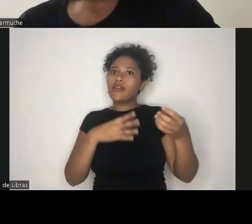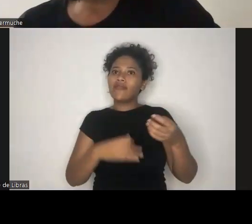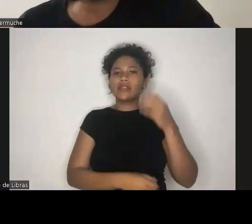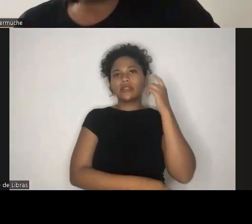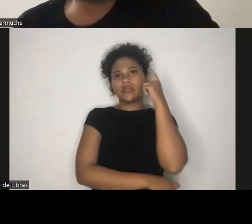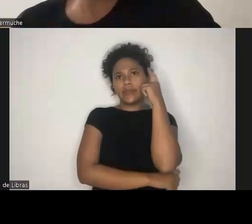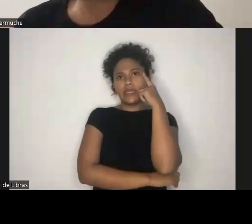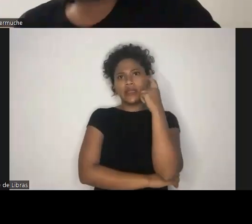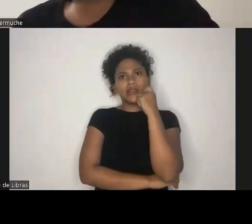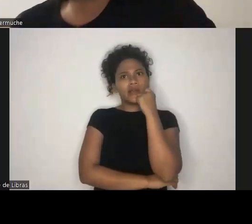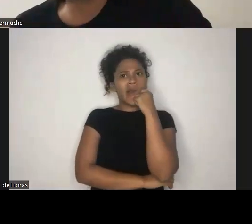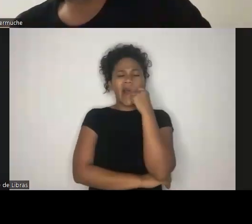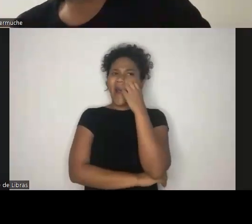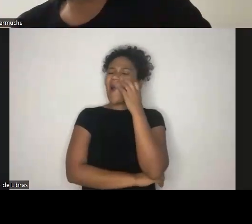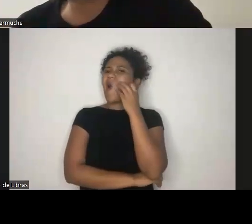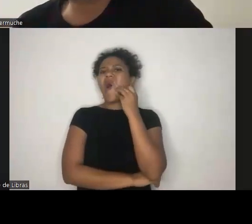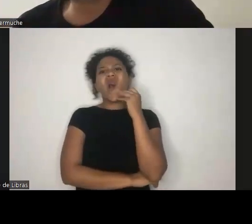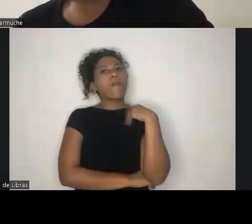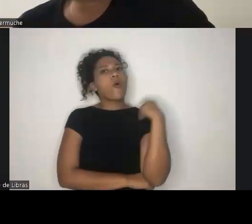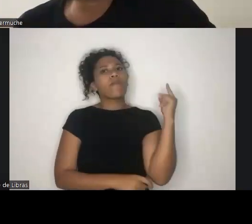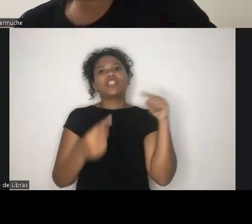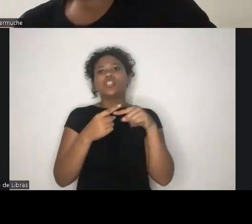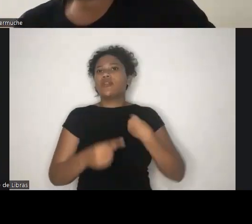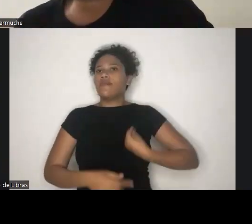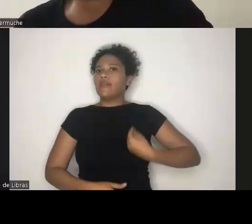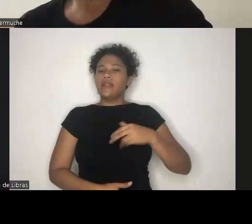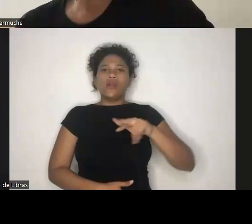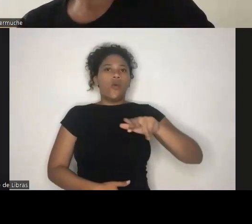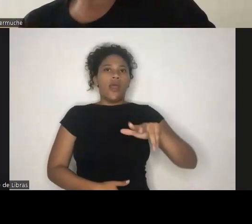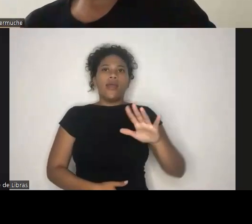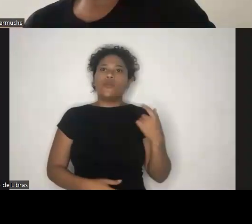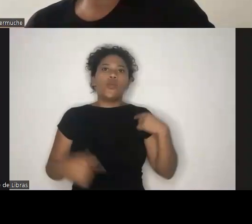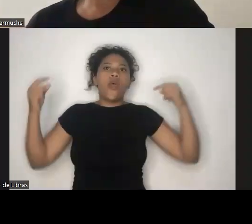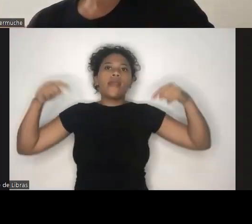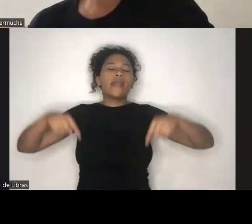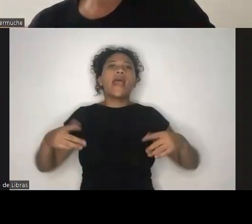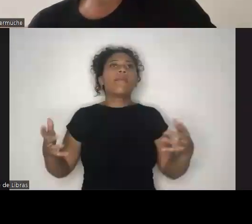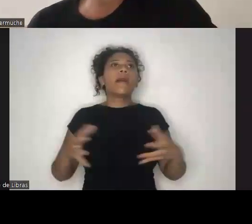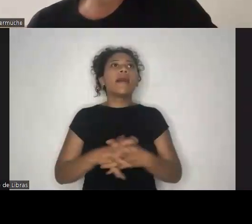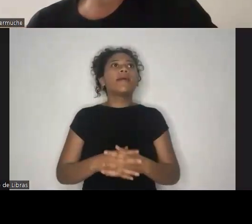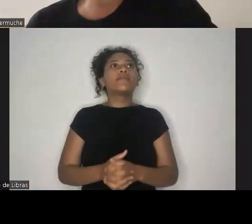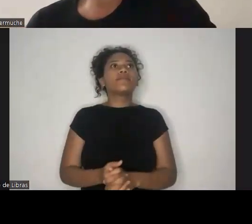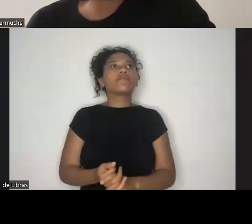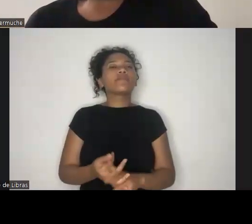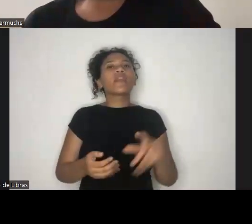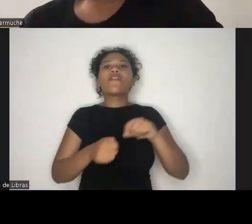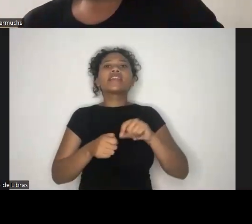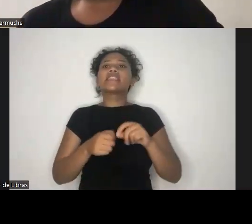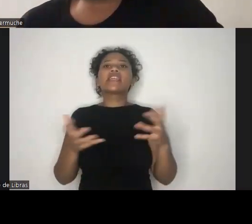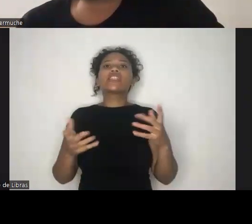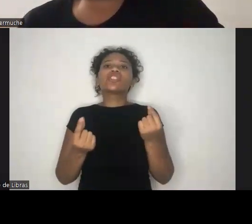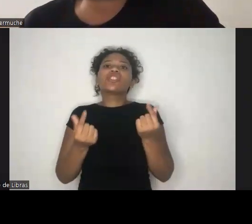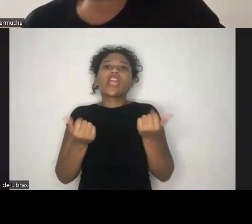não é o meu objetivo de vida eu não tô realmente aqui para para fazer dinheiro